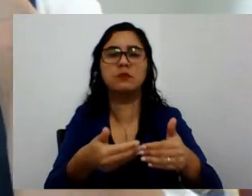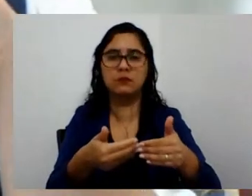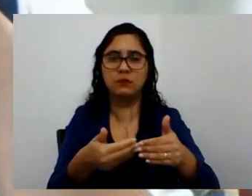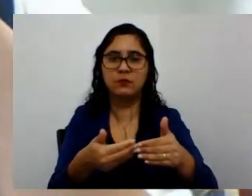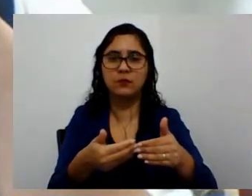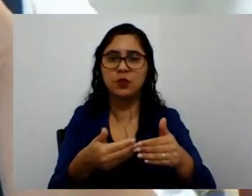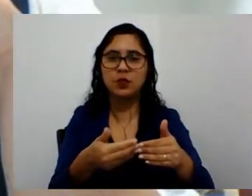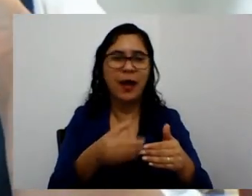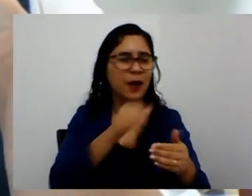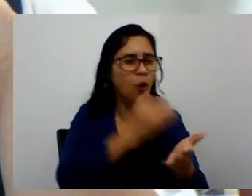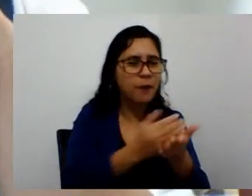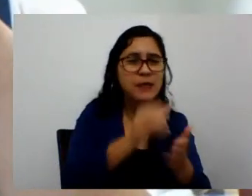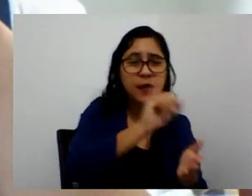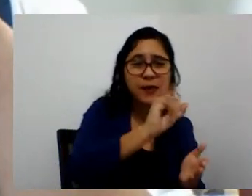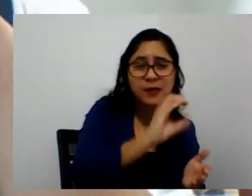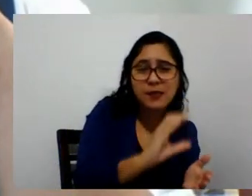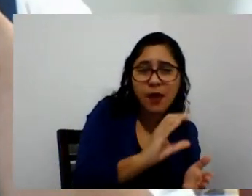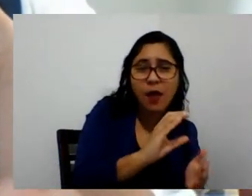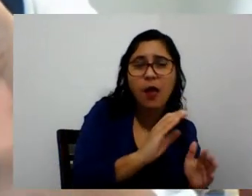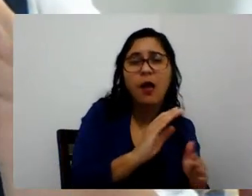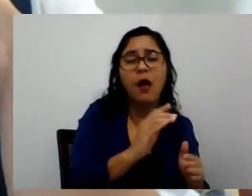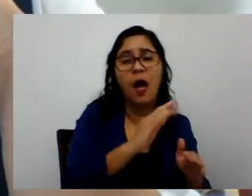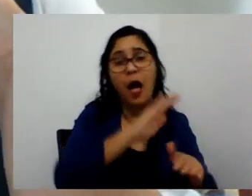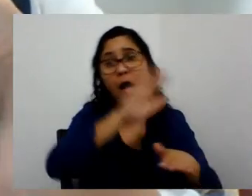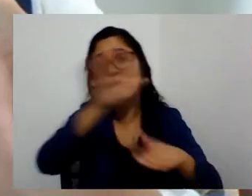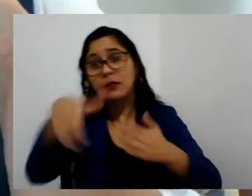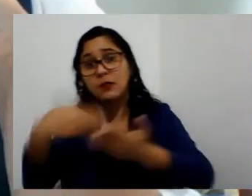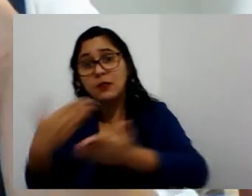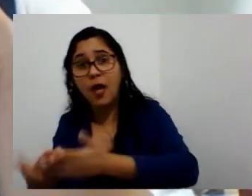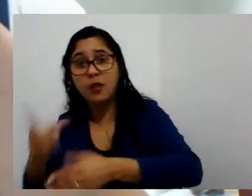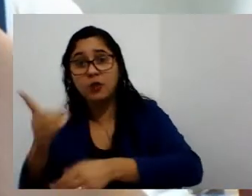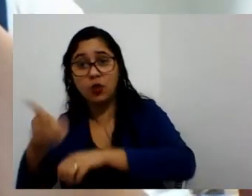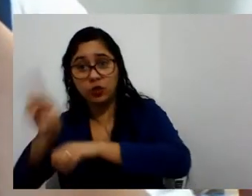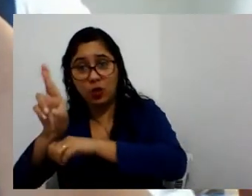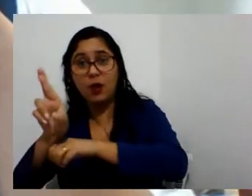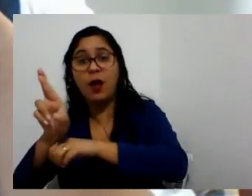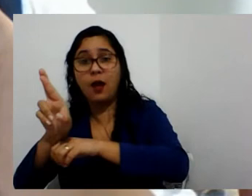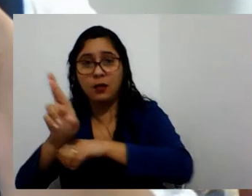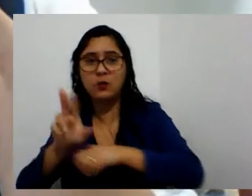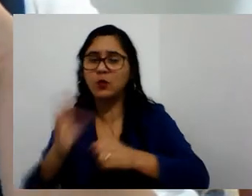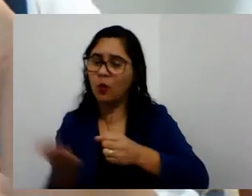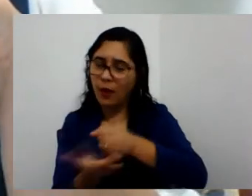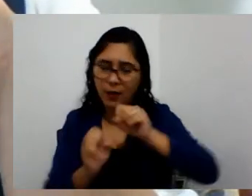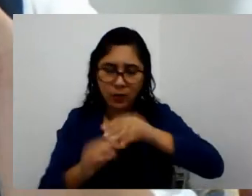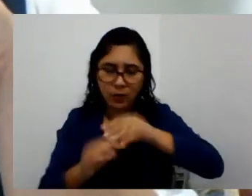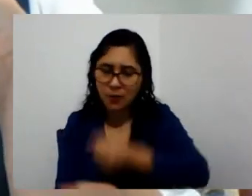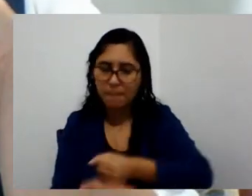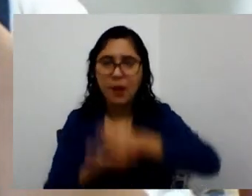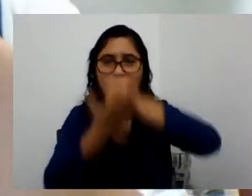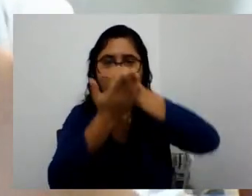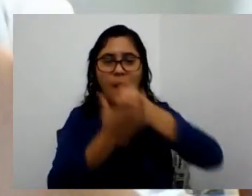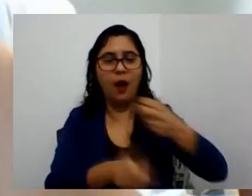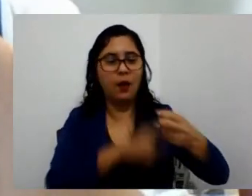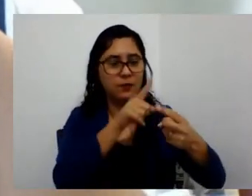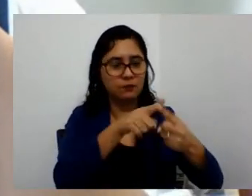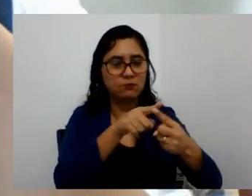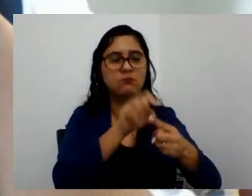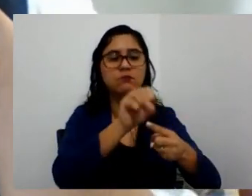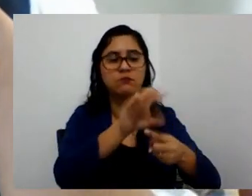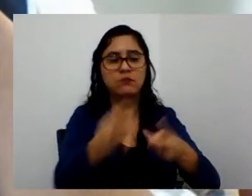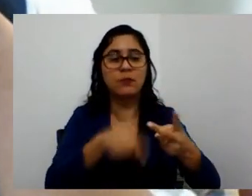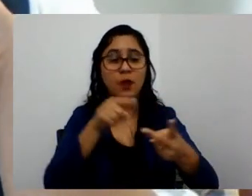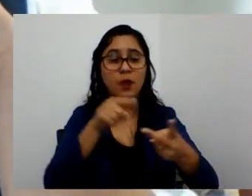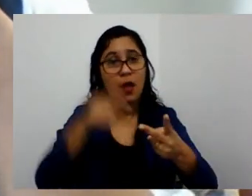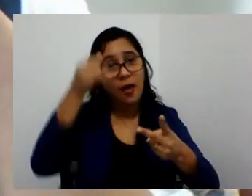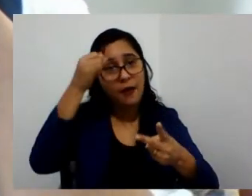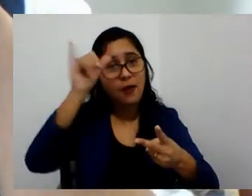iniciação científica ao seu doutorado. Então, o pilar da educação, o pilar da prevenção, que é, de alguma